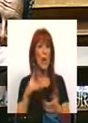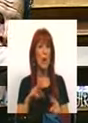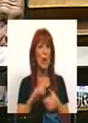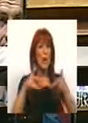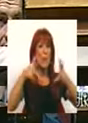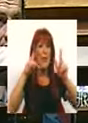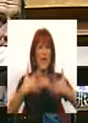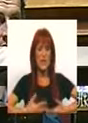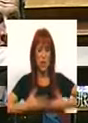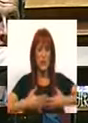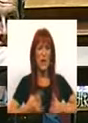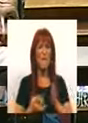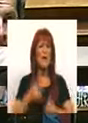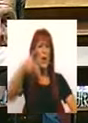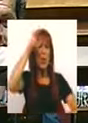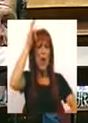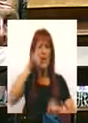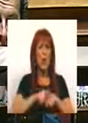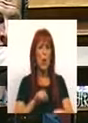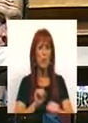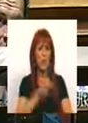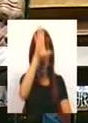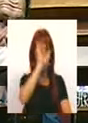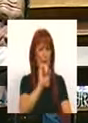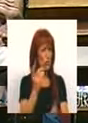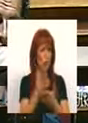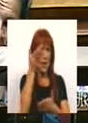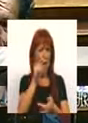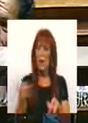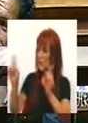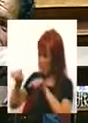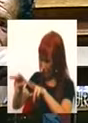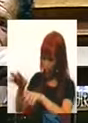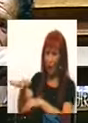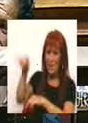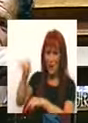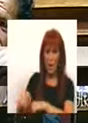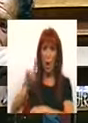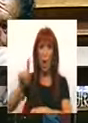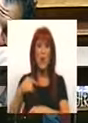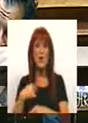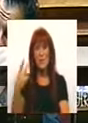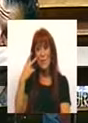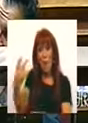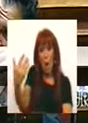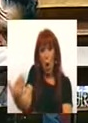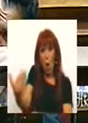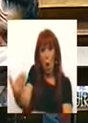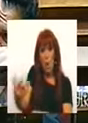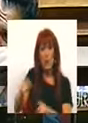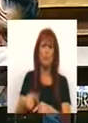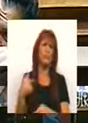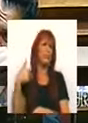da liberdade sindical que tem faltado coragem ao Governo. Também nesta área, aquilo a que se assiste hoje em dia